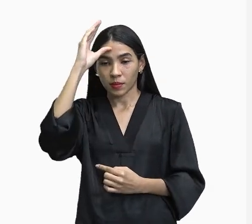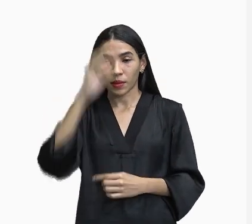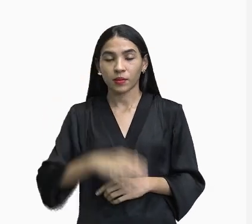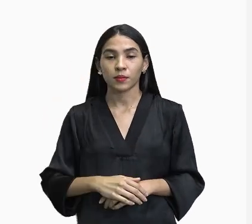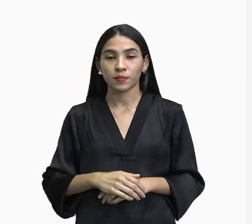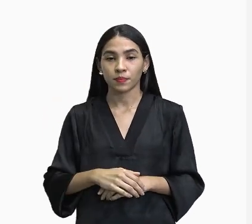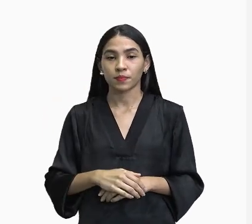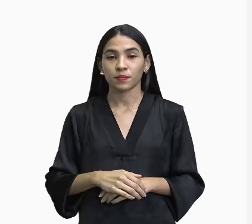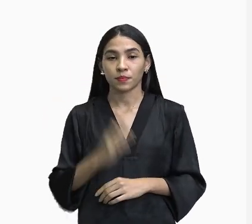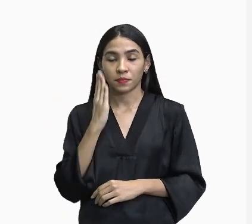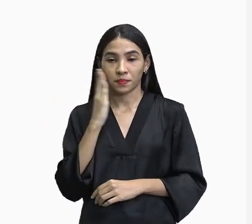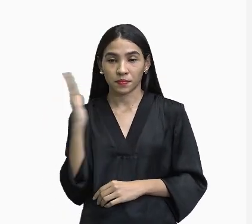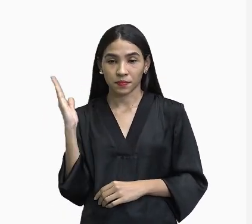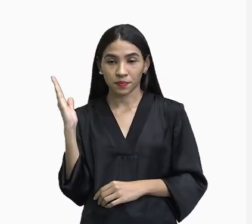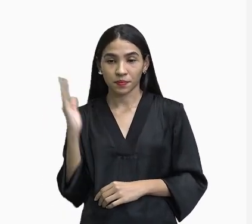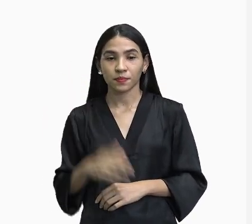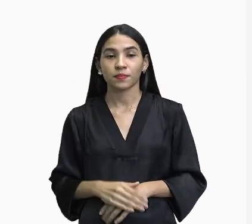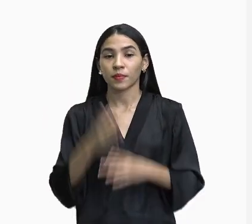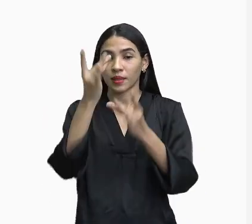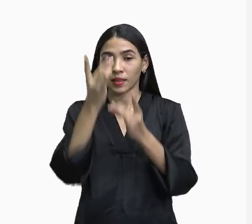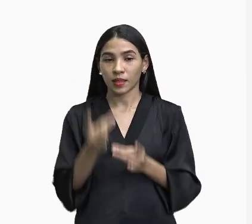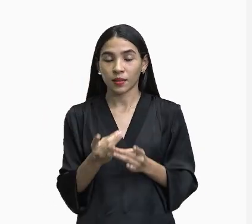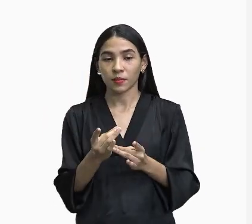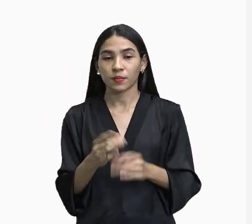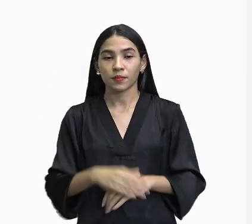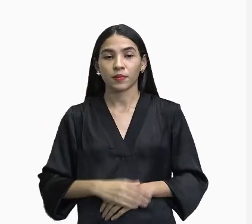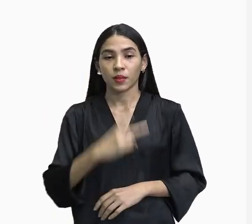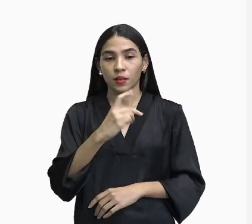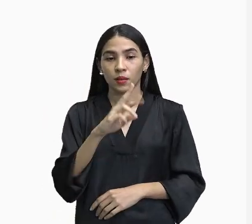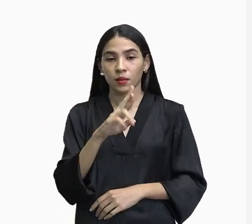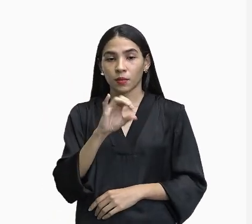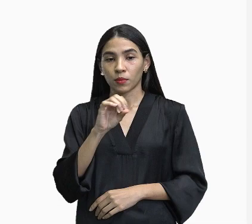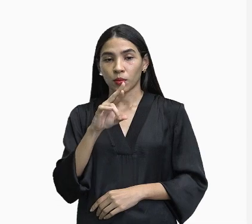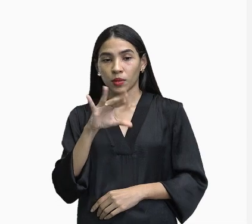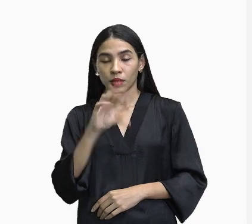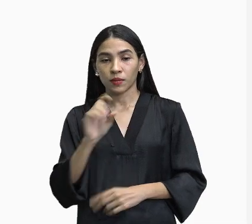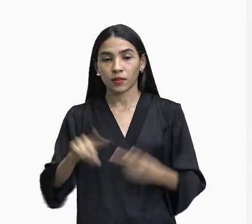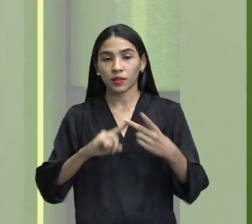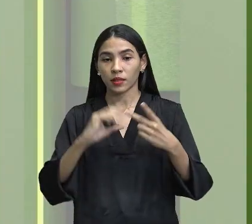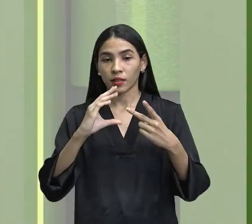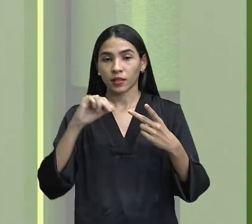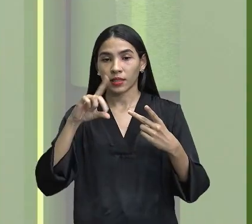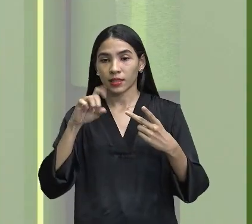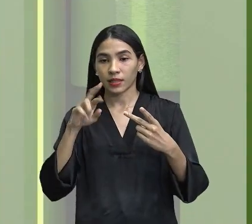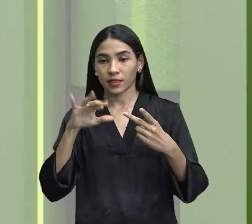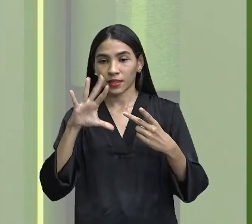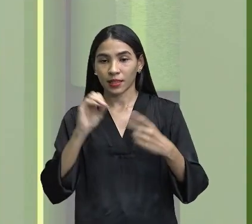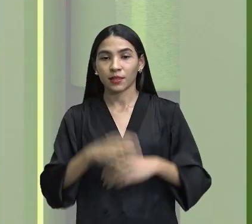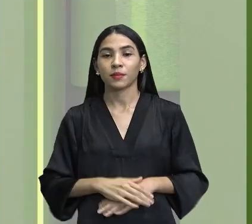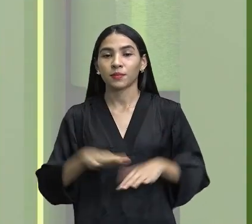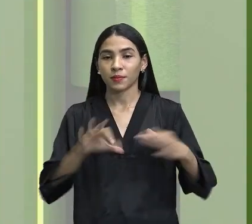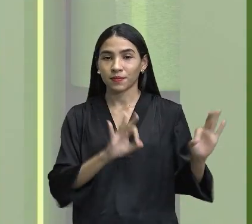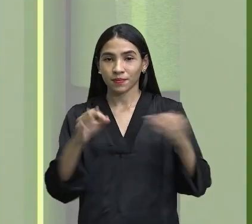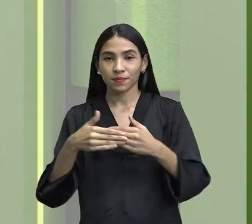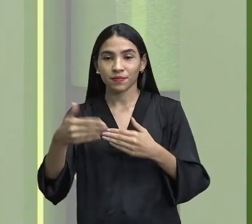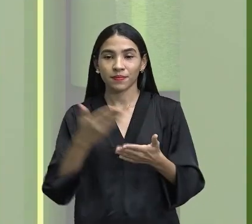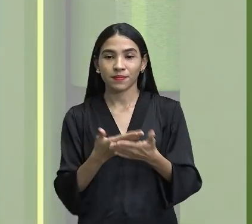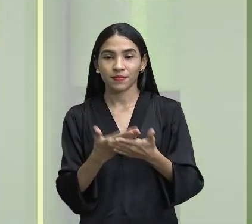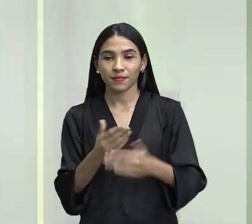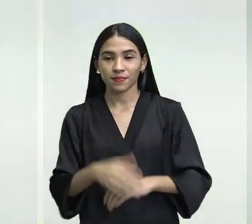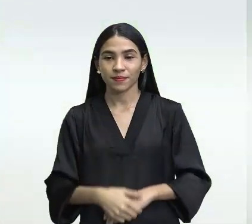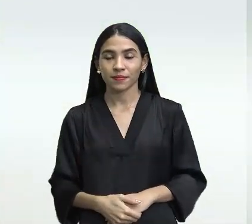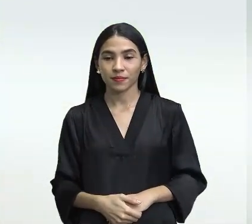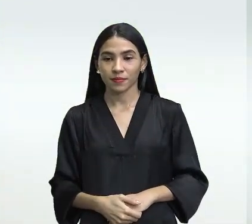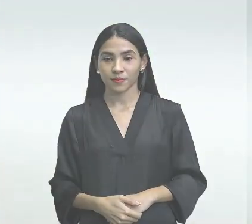e invertebrados, e o detalhamento do objeto é poríferos e quinidários. Então, vamos começar?